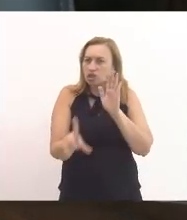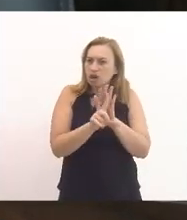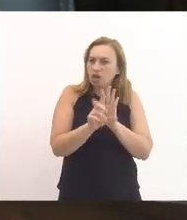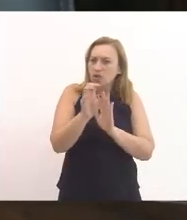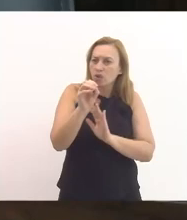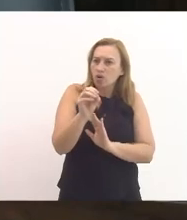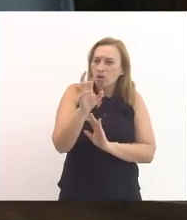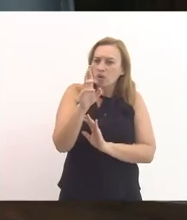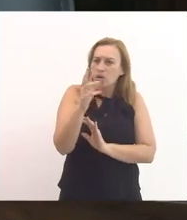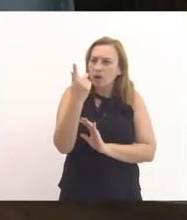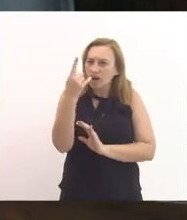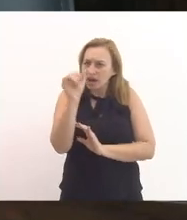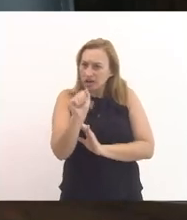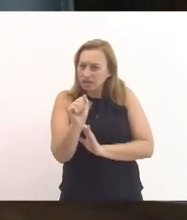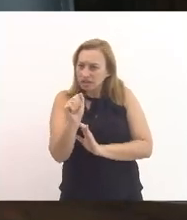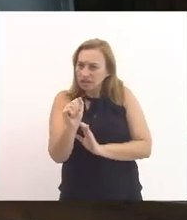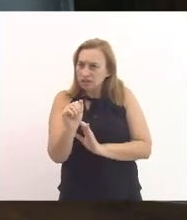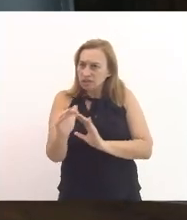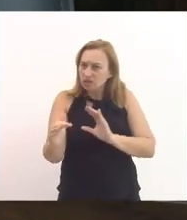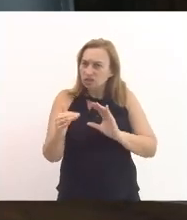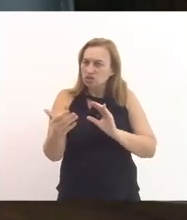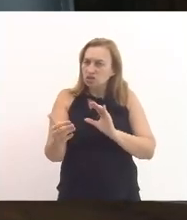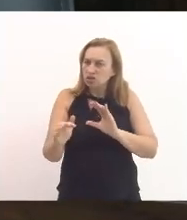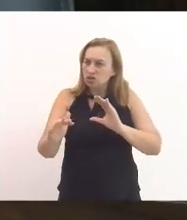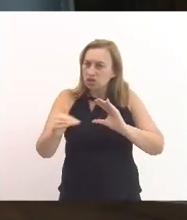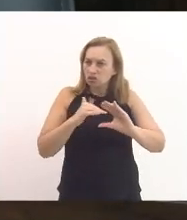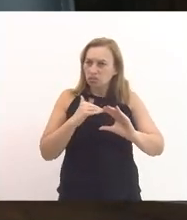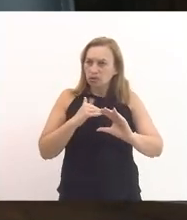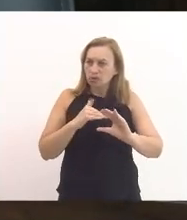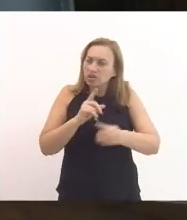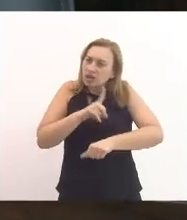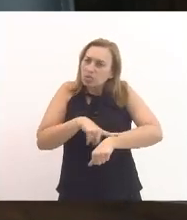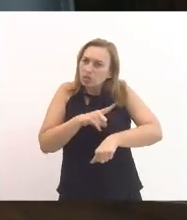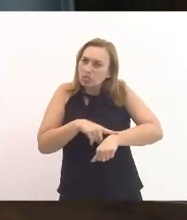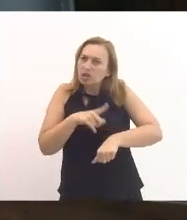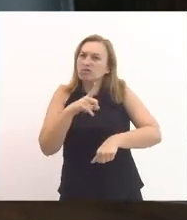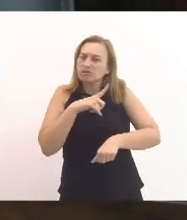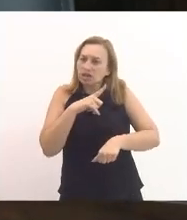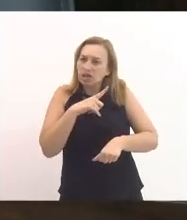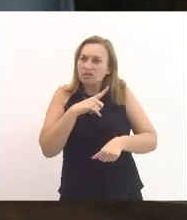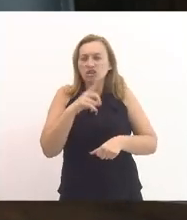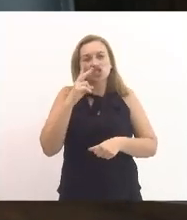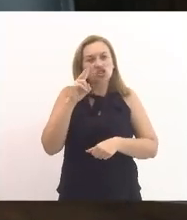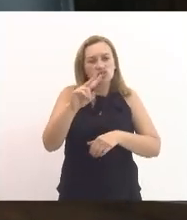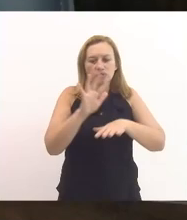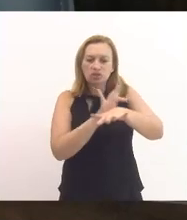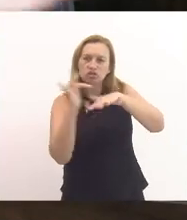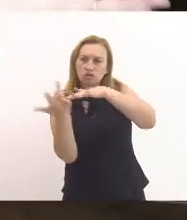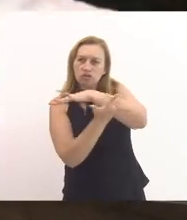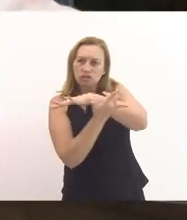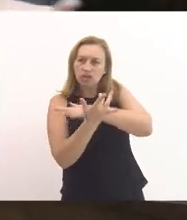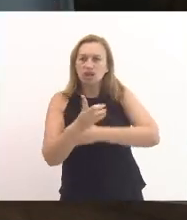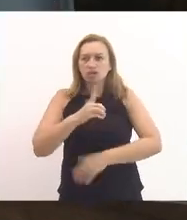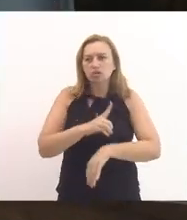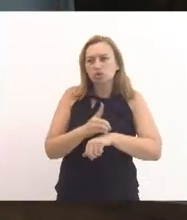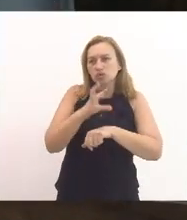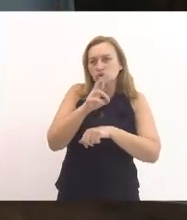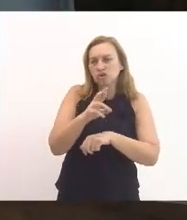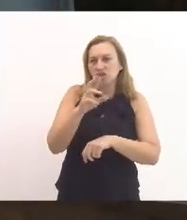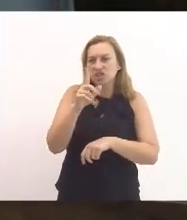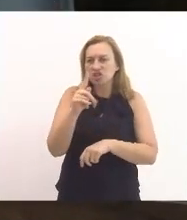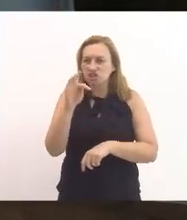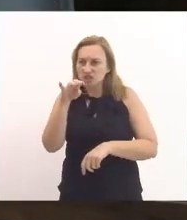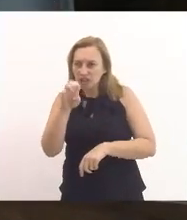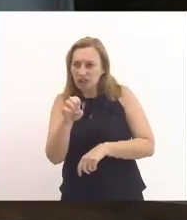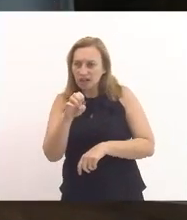orgânica ao que chegou para mim naquele momento houve a gente viu aí nas redes sociais né Doutora Gisele